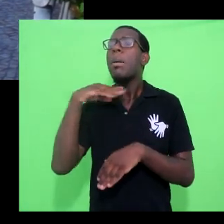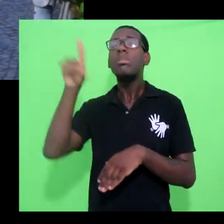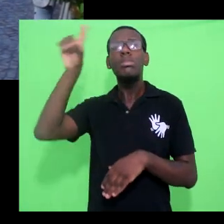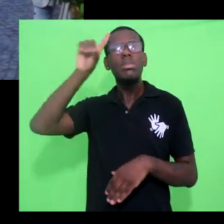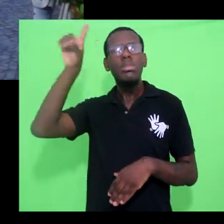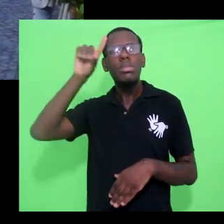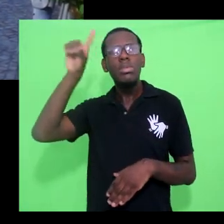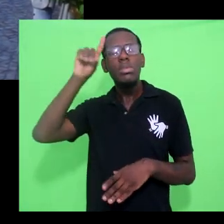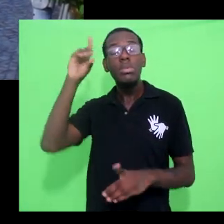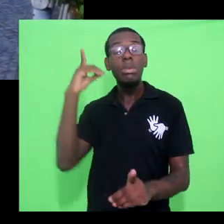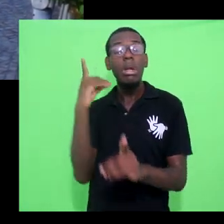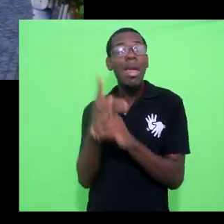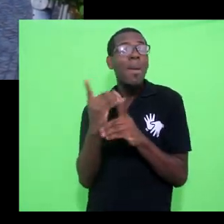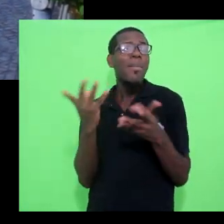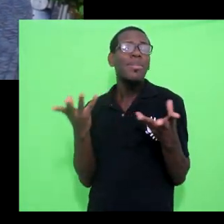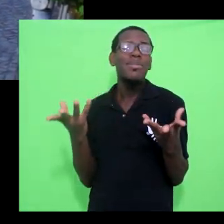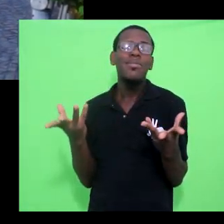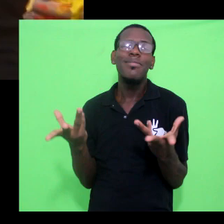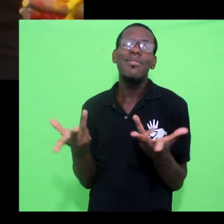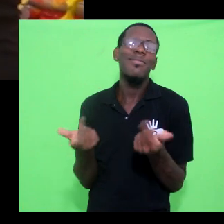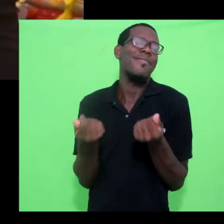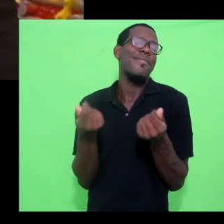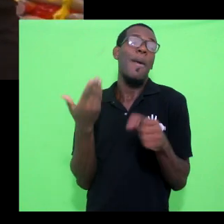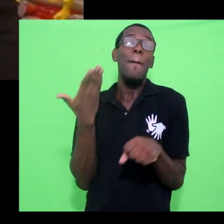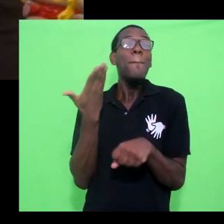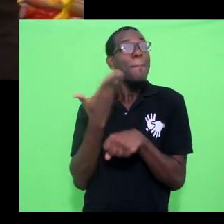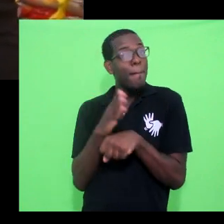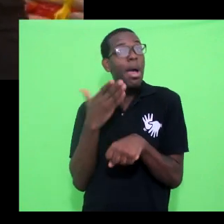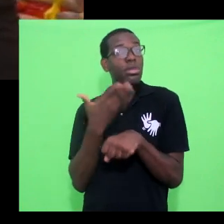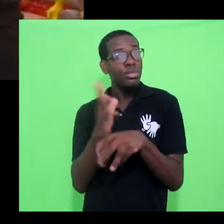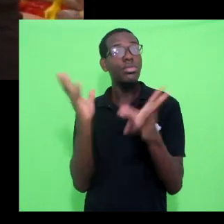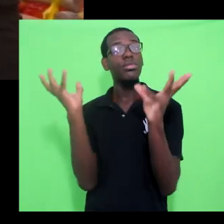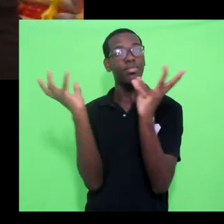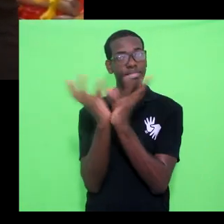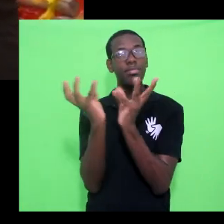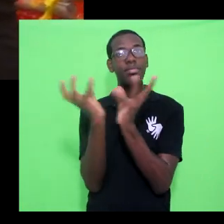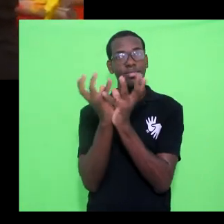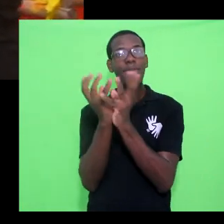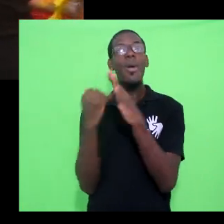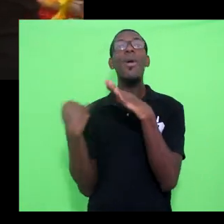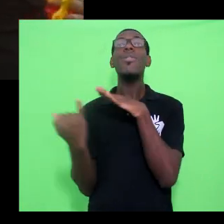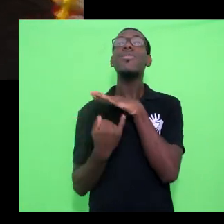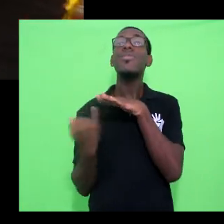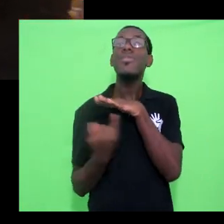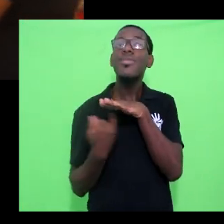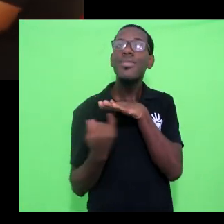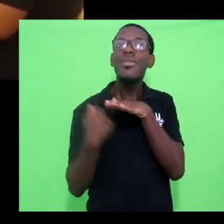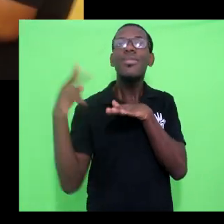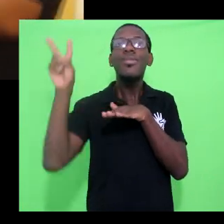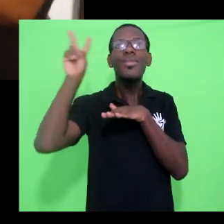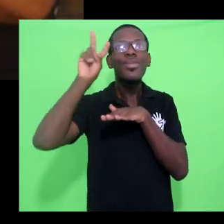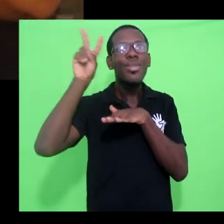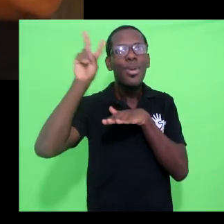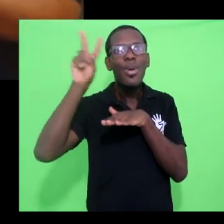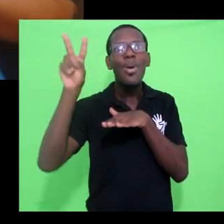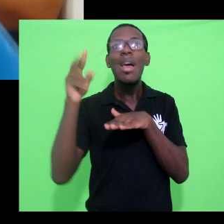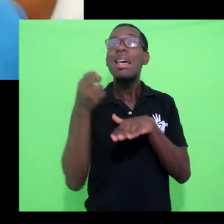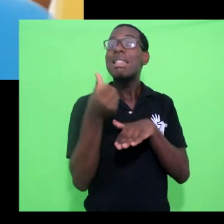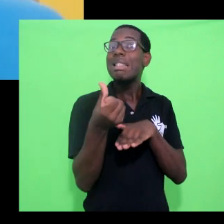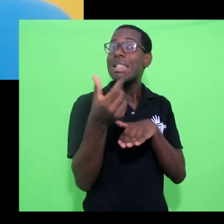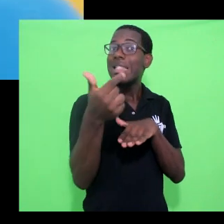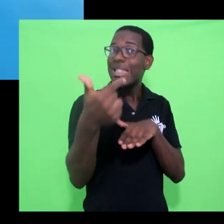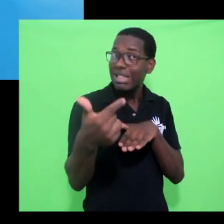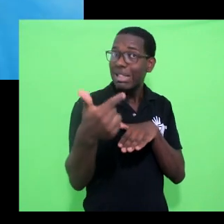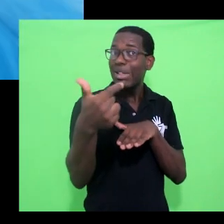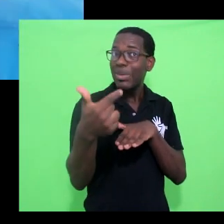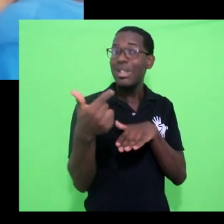descobertas, e é muito gratificante fazer parte desse grupo, que é o Instituto Histórico, agora já com seus